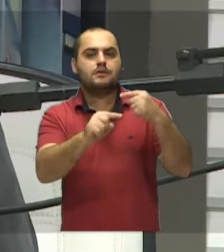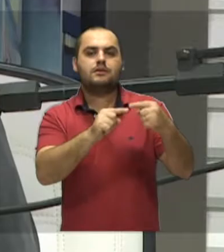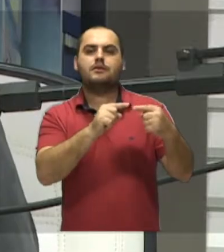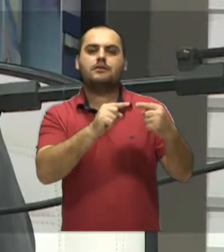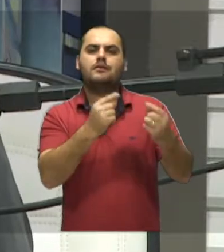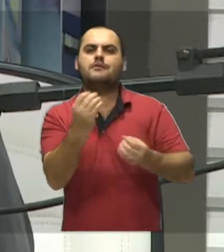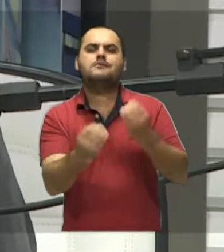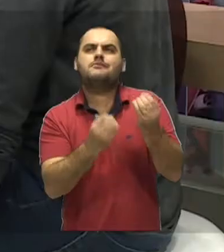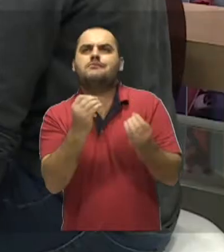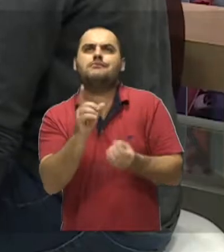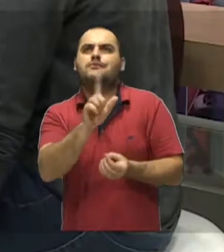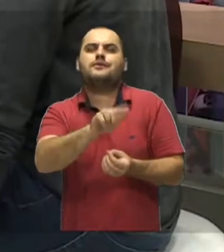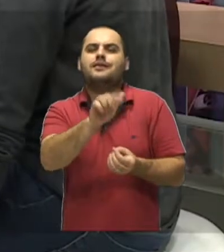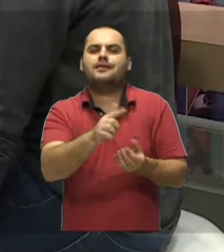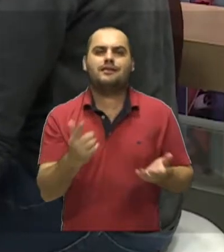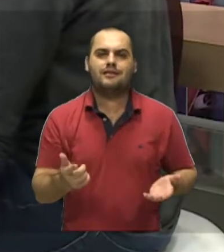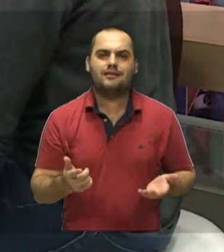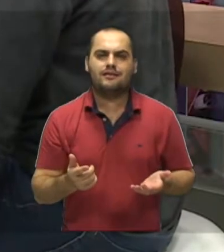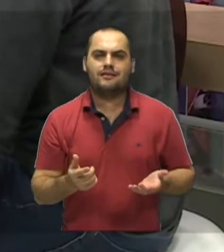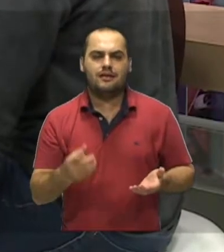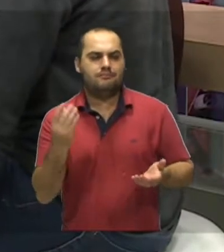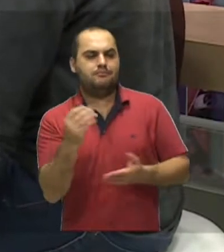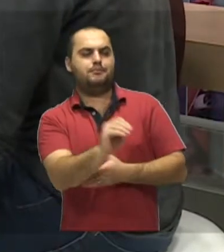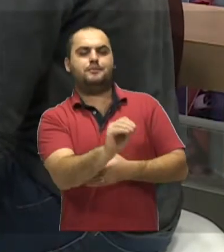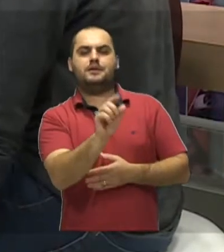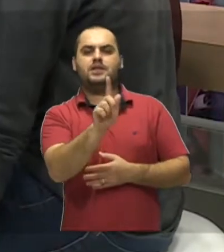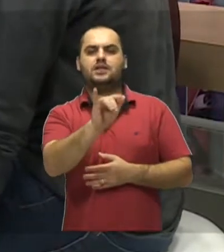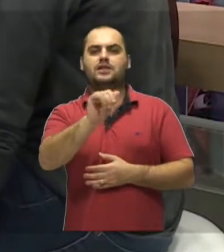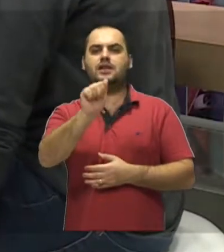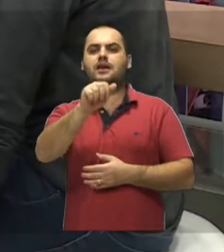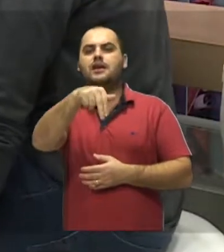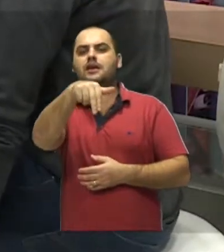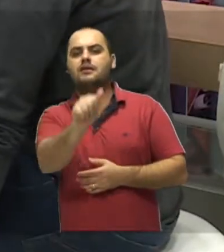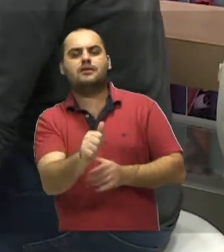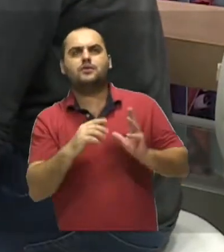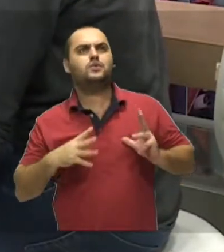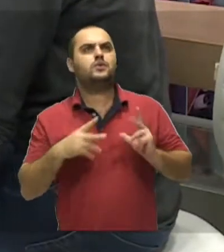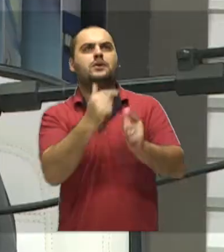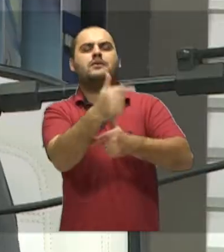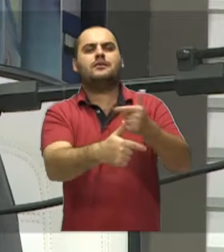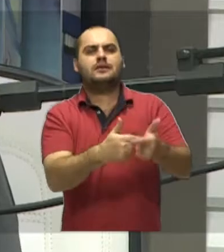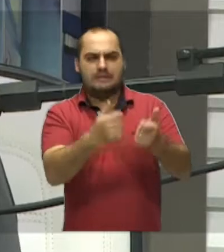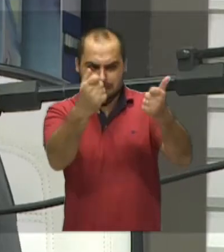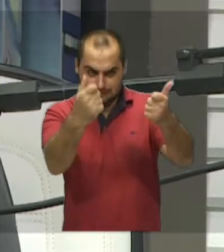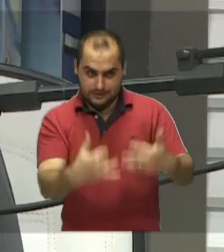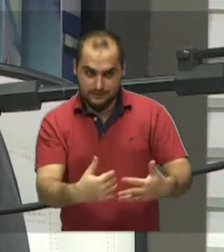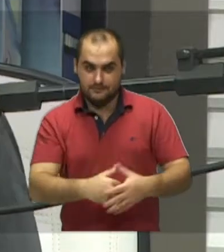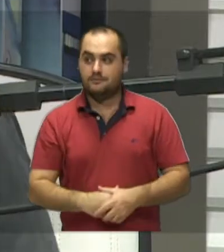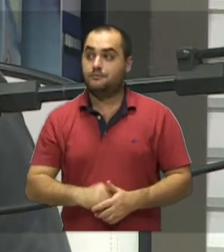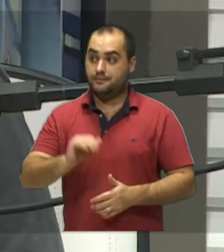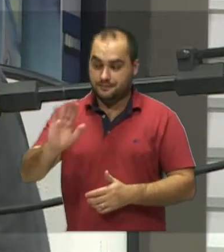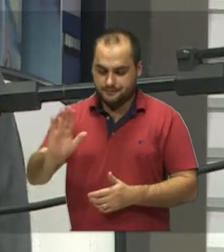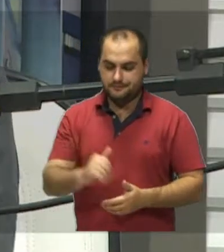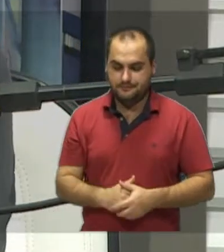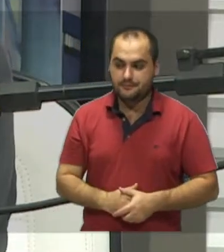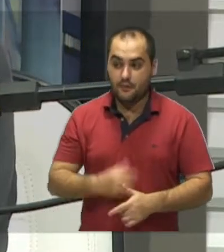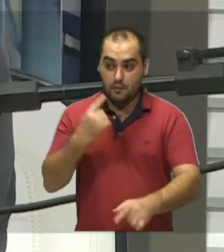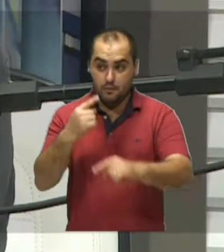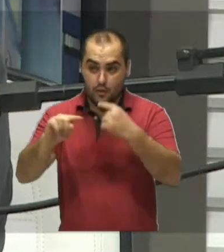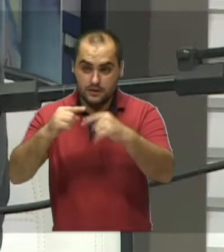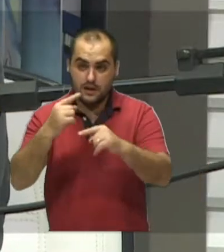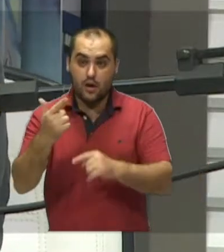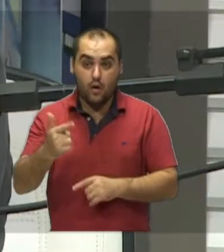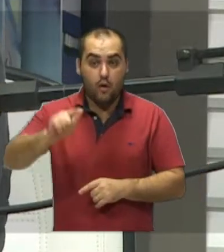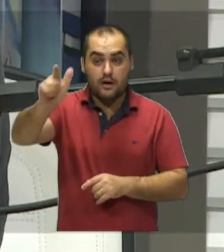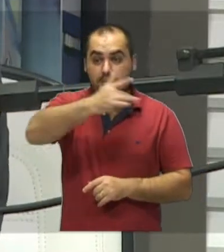identidade, colocar um pouquinho ali da Giana Serve em todos esses trabalhos? Principalmente quando você toca a música do outro, eu acho que o